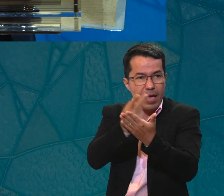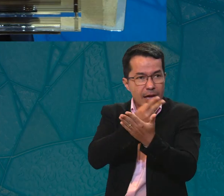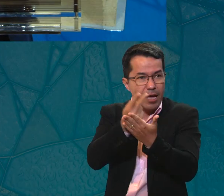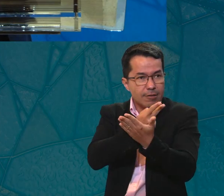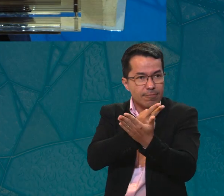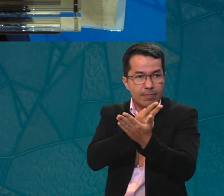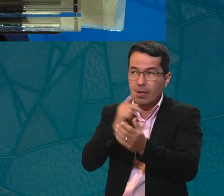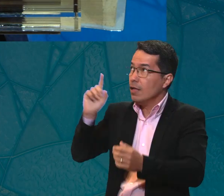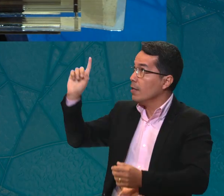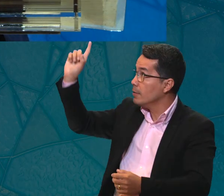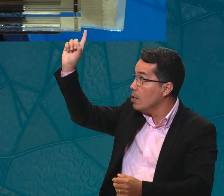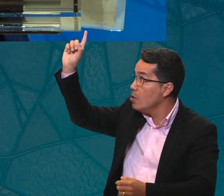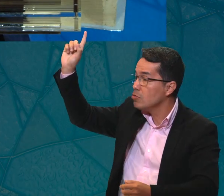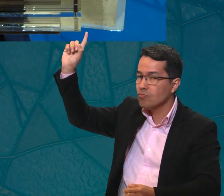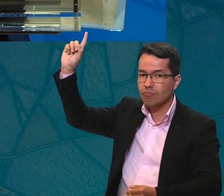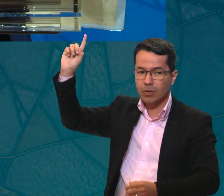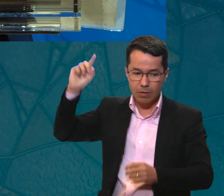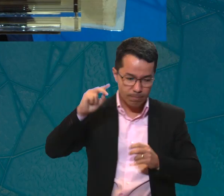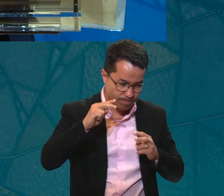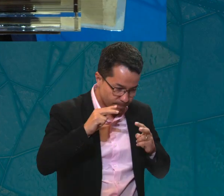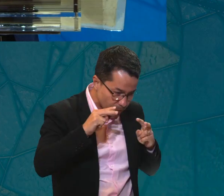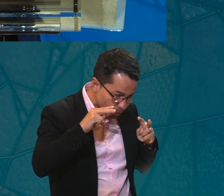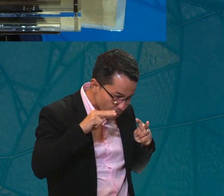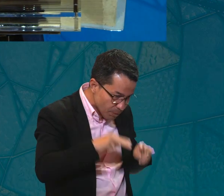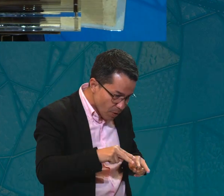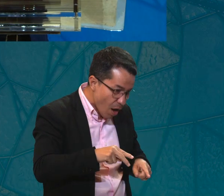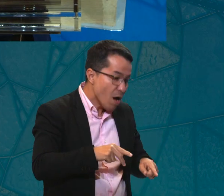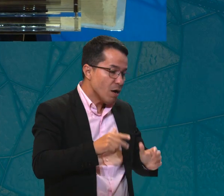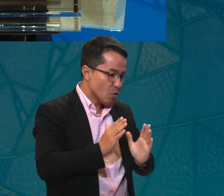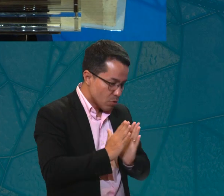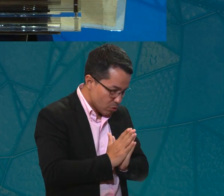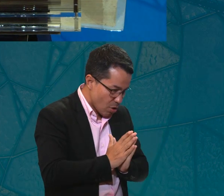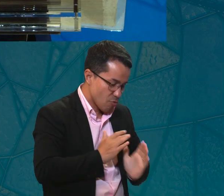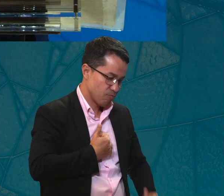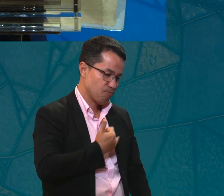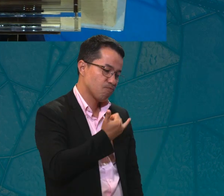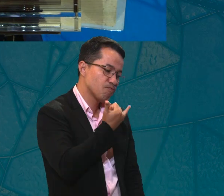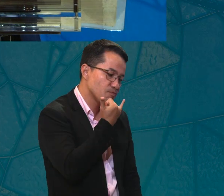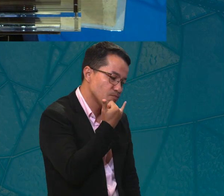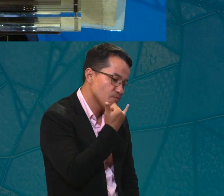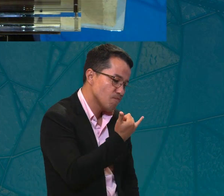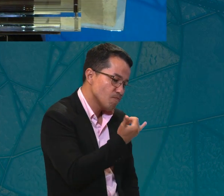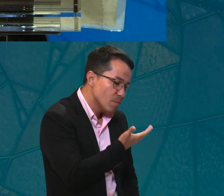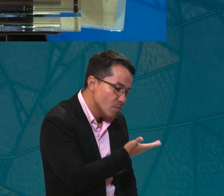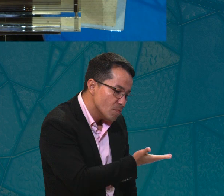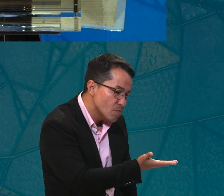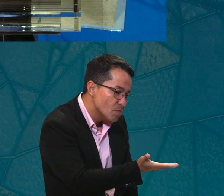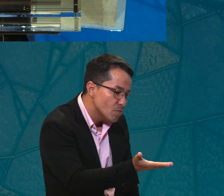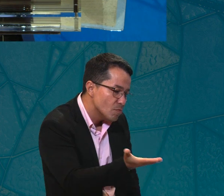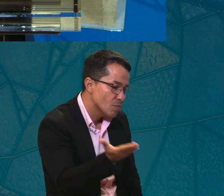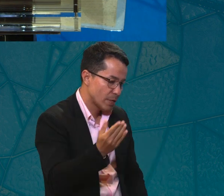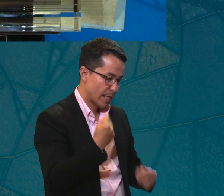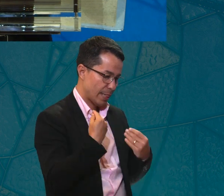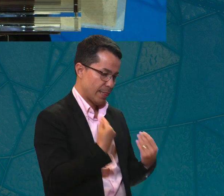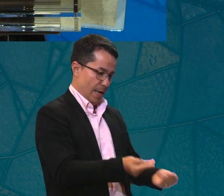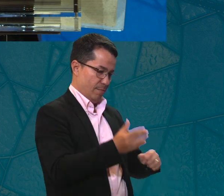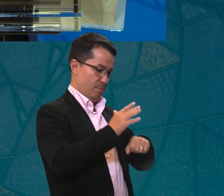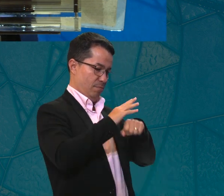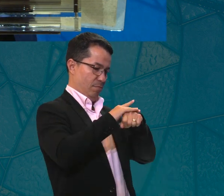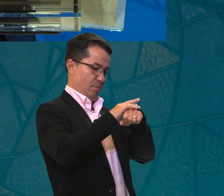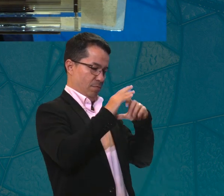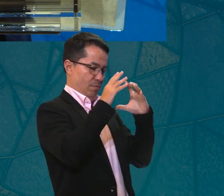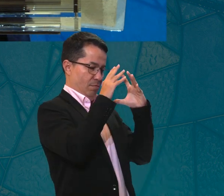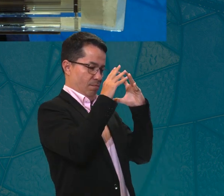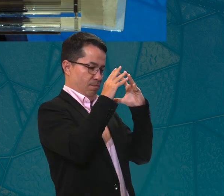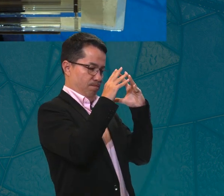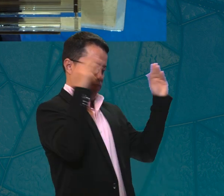caminhos, eu ouvirei dos céus, perdoarei os seus pecados e sararei a